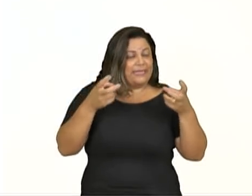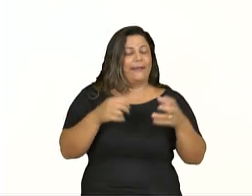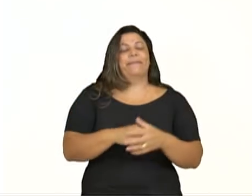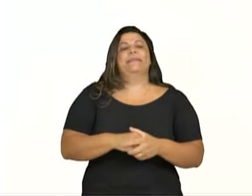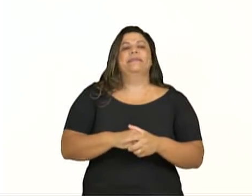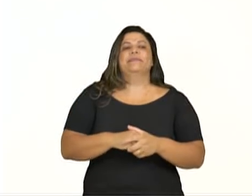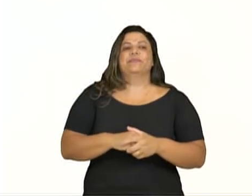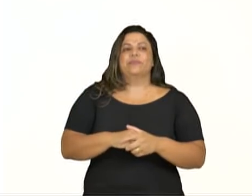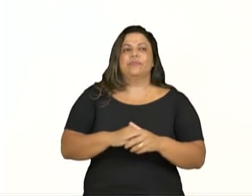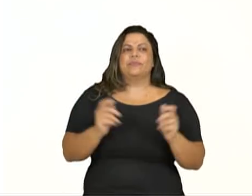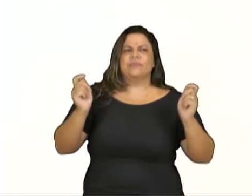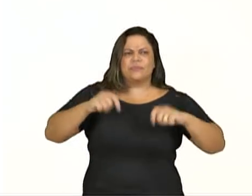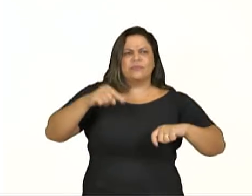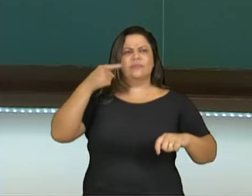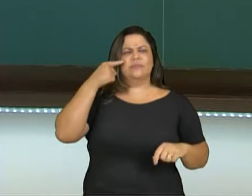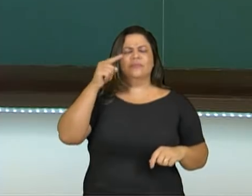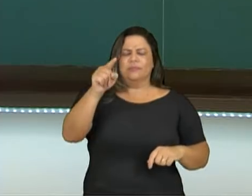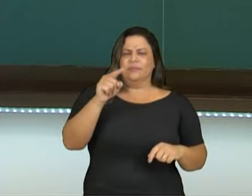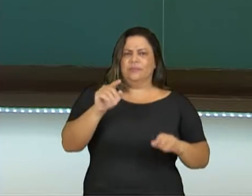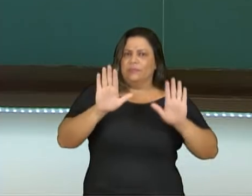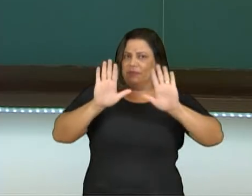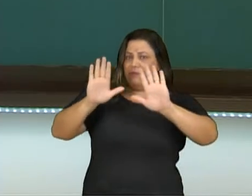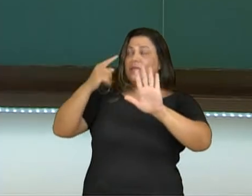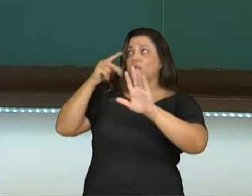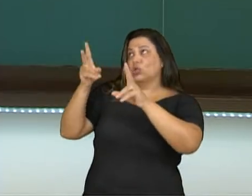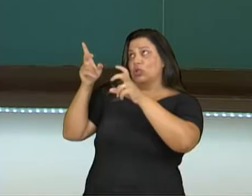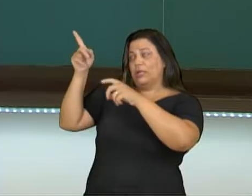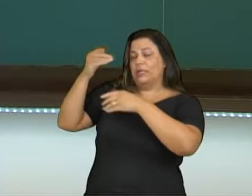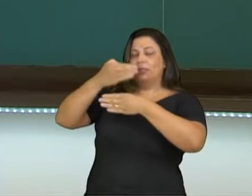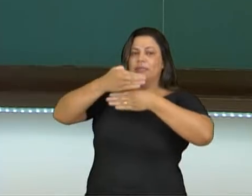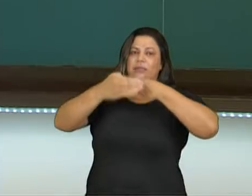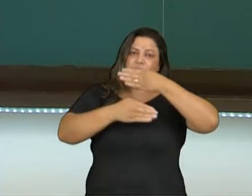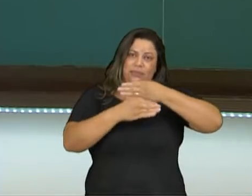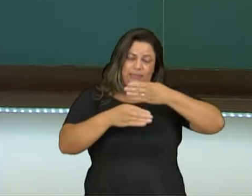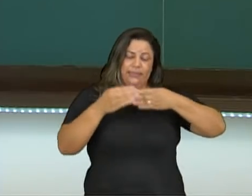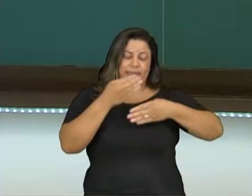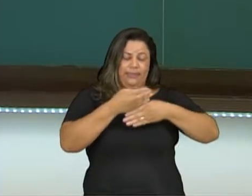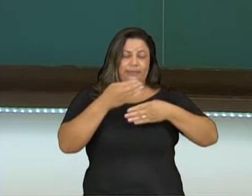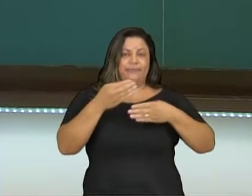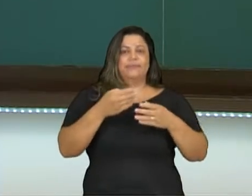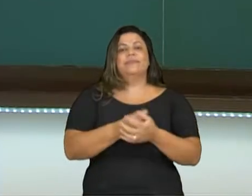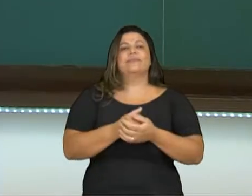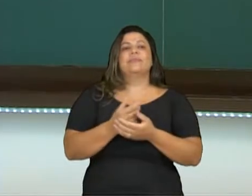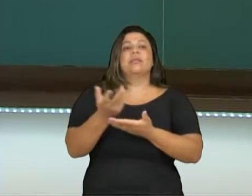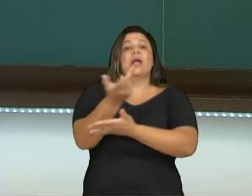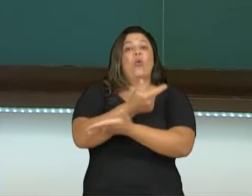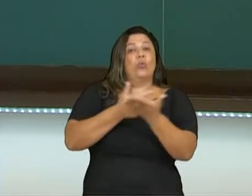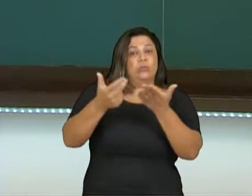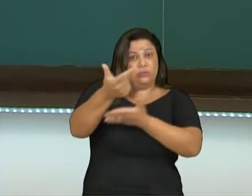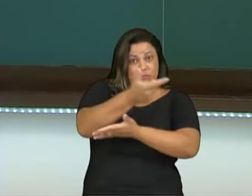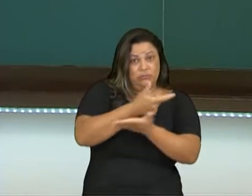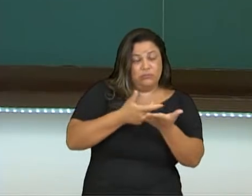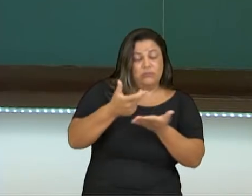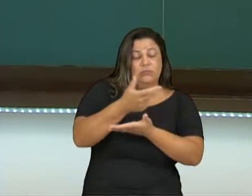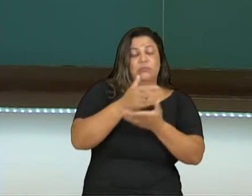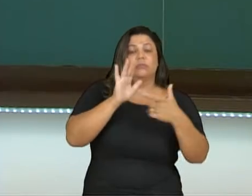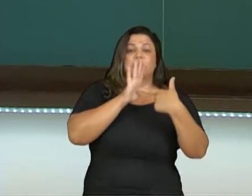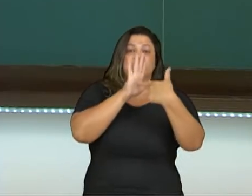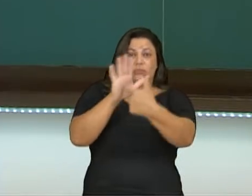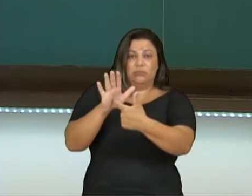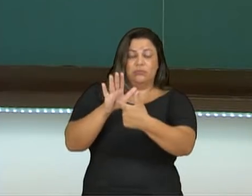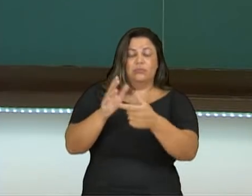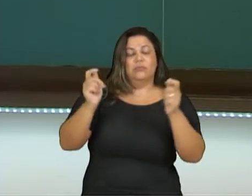esse movimento, tá? Eu vou deixar para vocês a figura, vai ficar para vocês